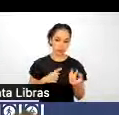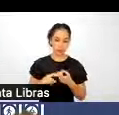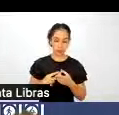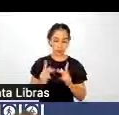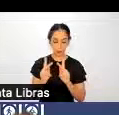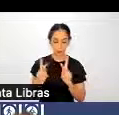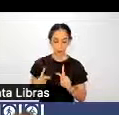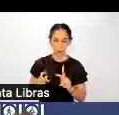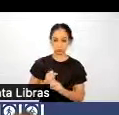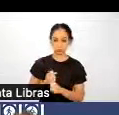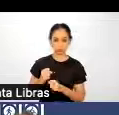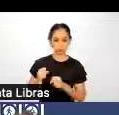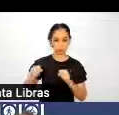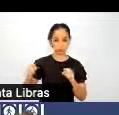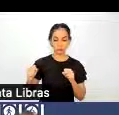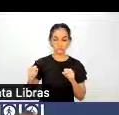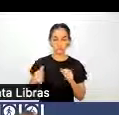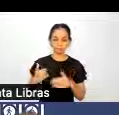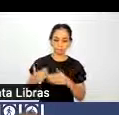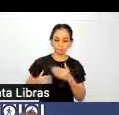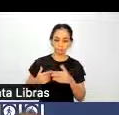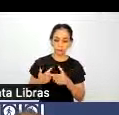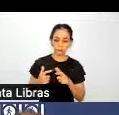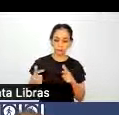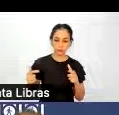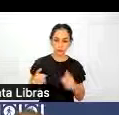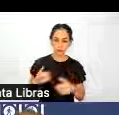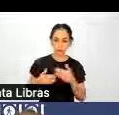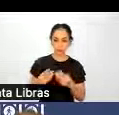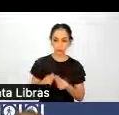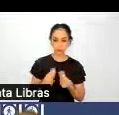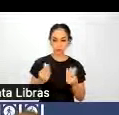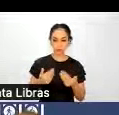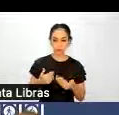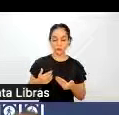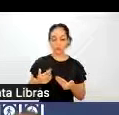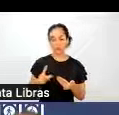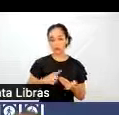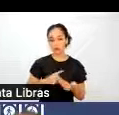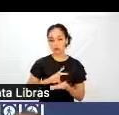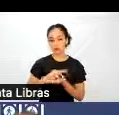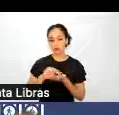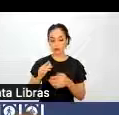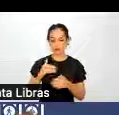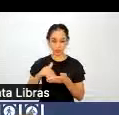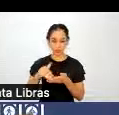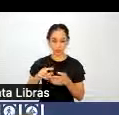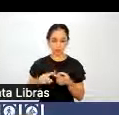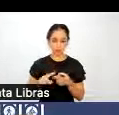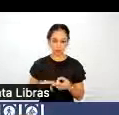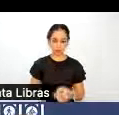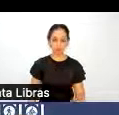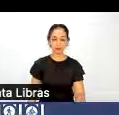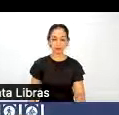bastante grande, que foi se desdobrando, foi se aprimorando ao longo do tempo, mas que envolve várias secretarias também,